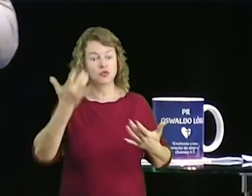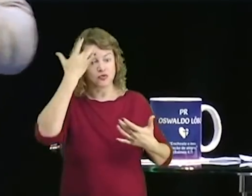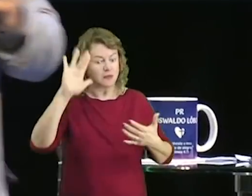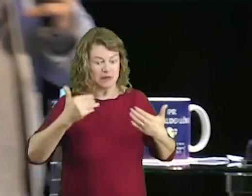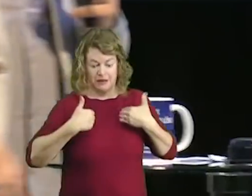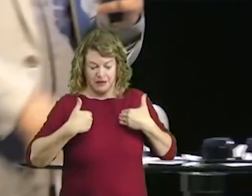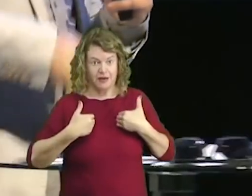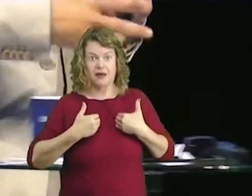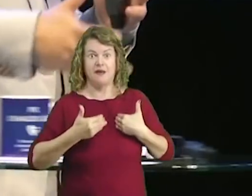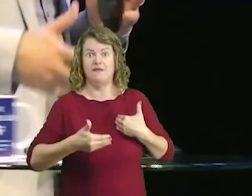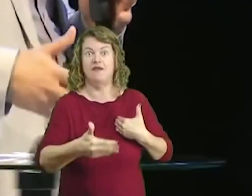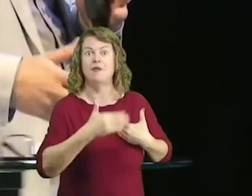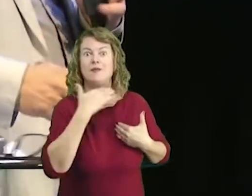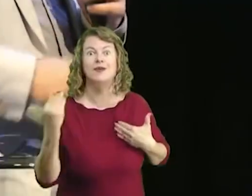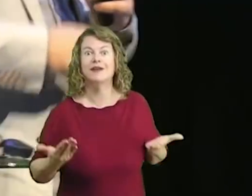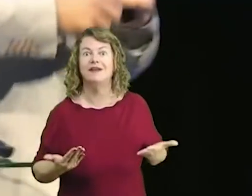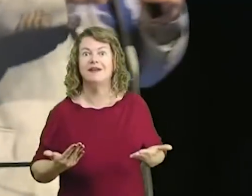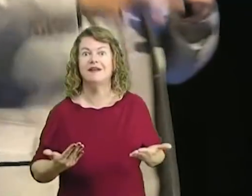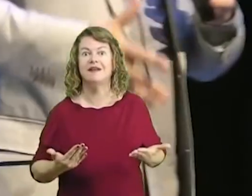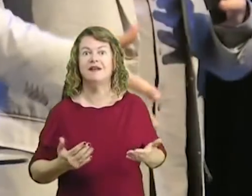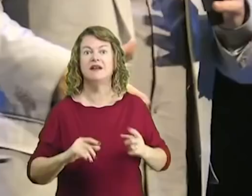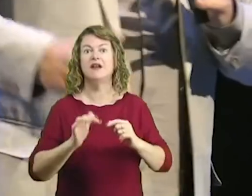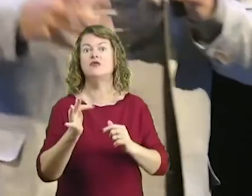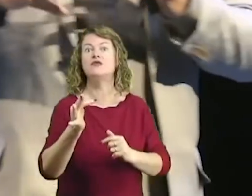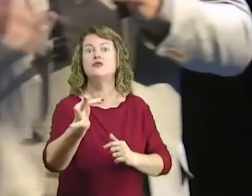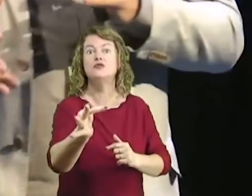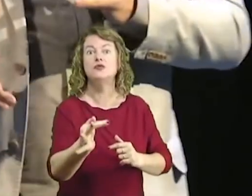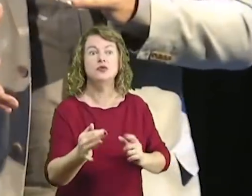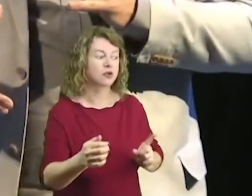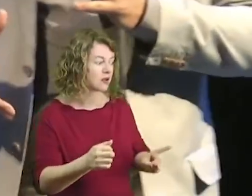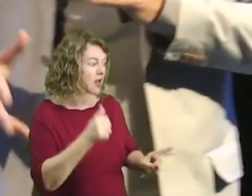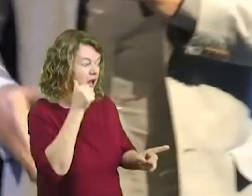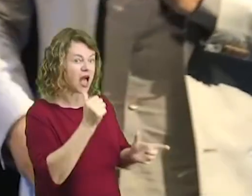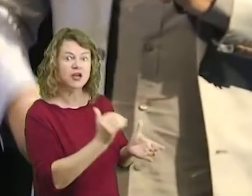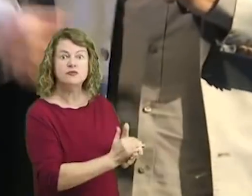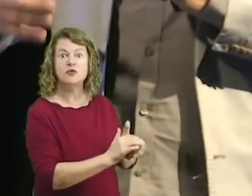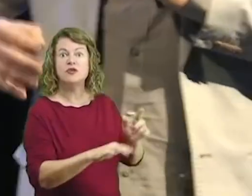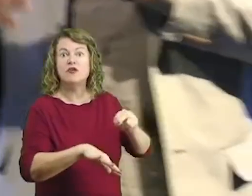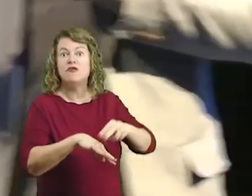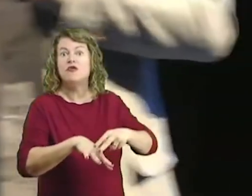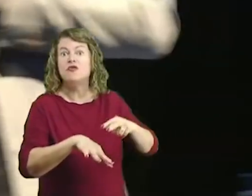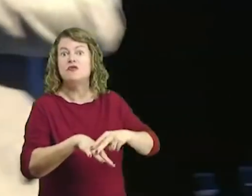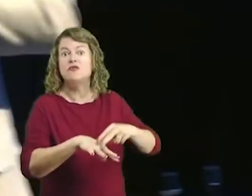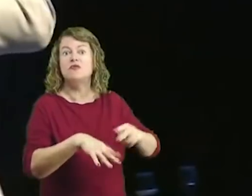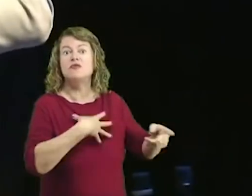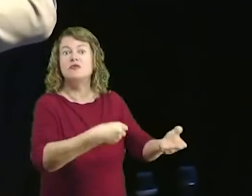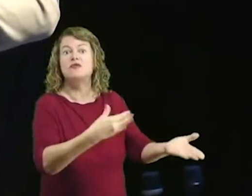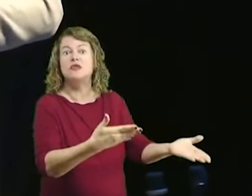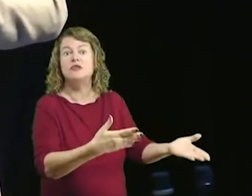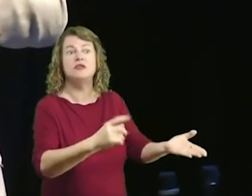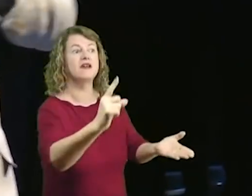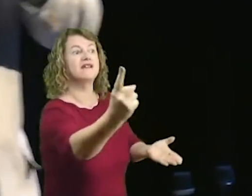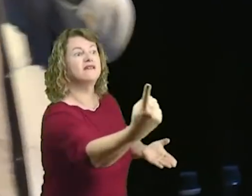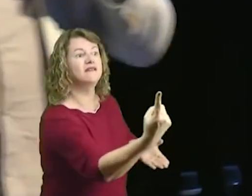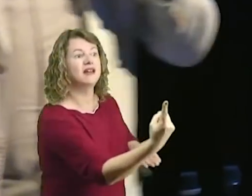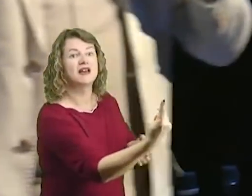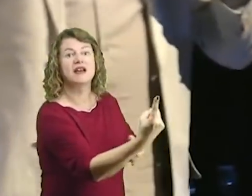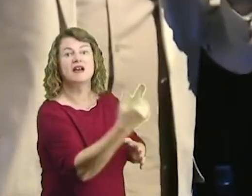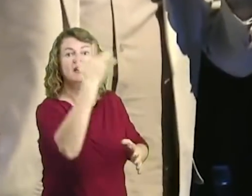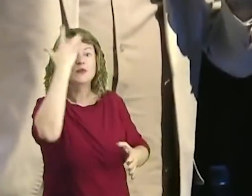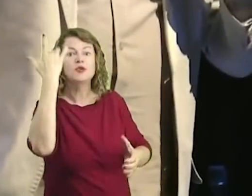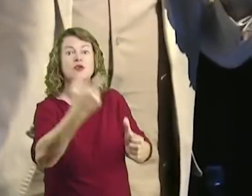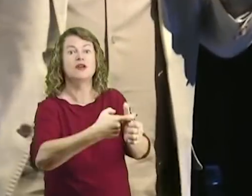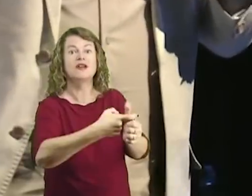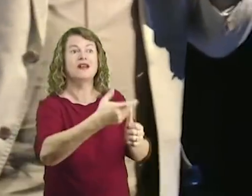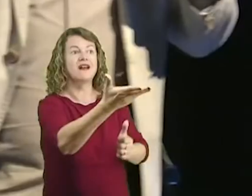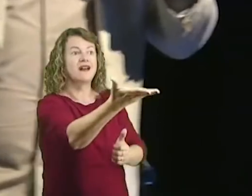Então os credores vão tomar tudo, vão tomar as terras, vão tomar os bens e vão tomar os